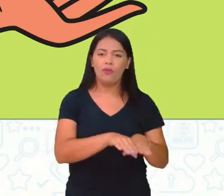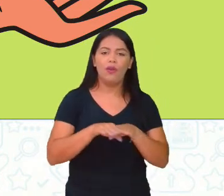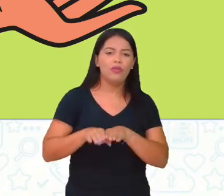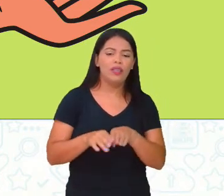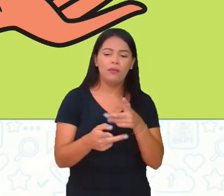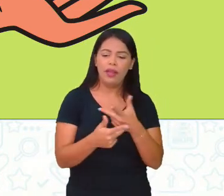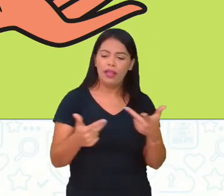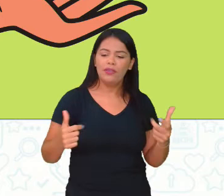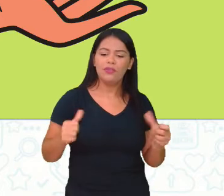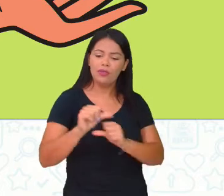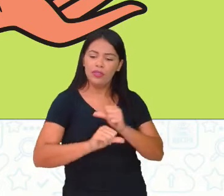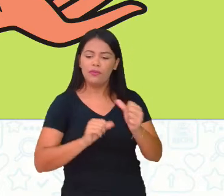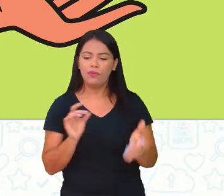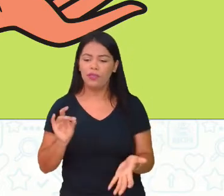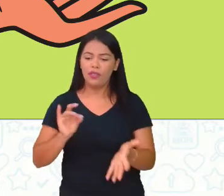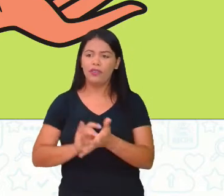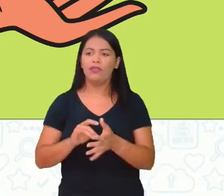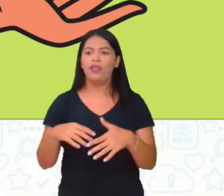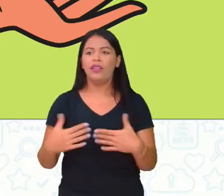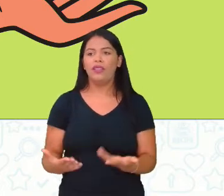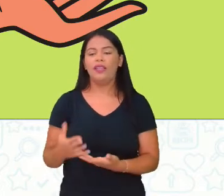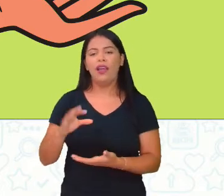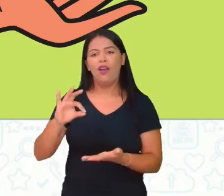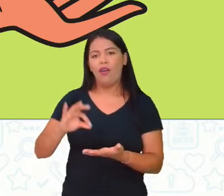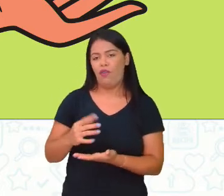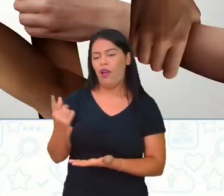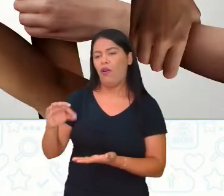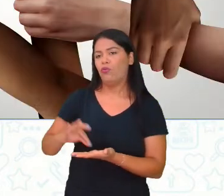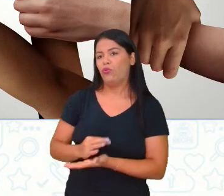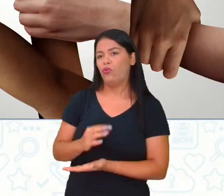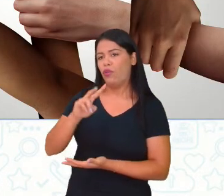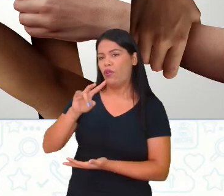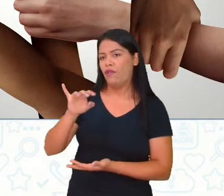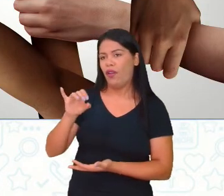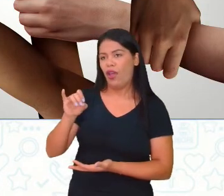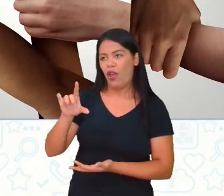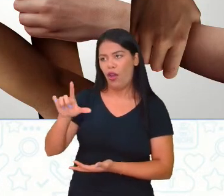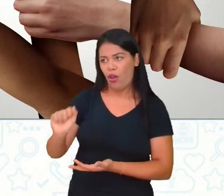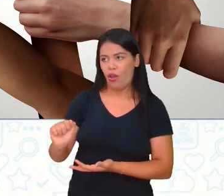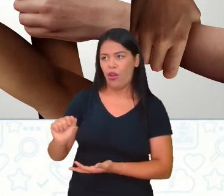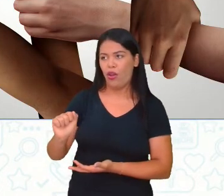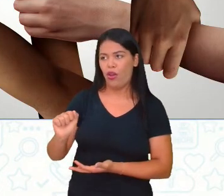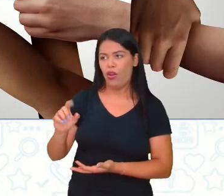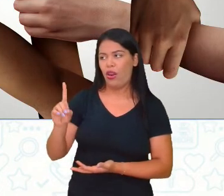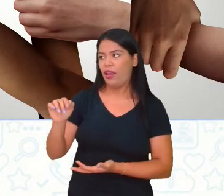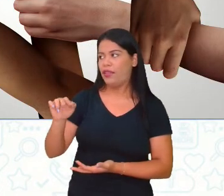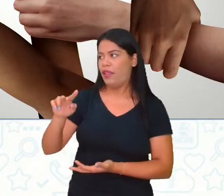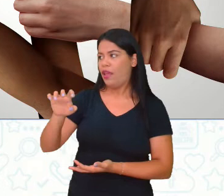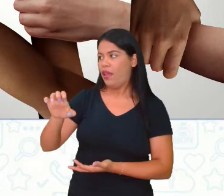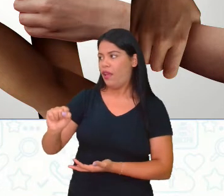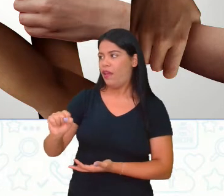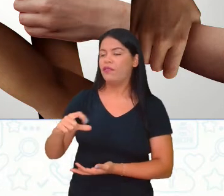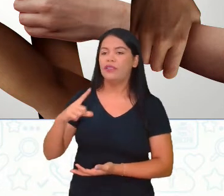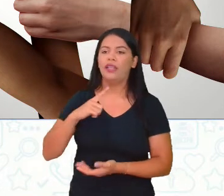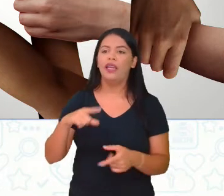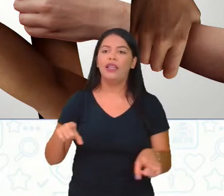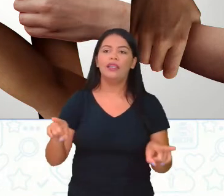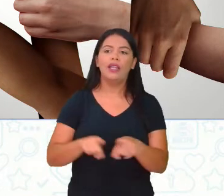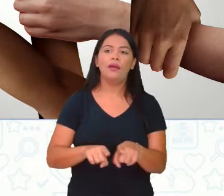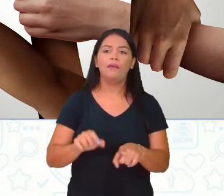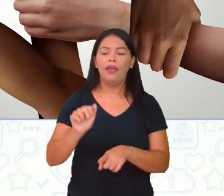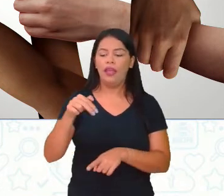acontecer. E aí foi Viola Davis que fala isso. Tem outra aqui de Ângela que diz assim, ó: numa